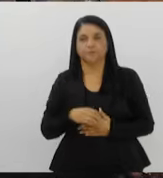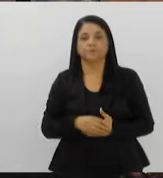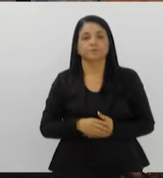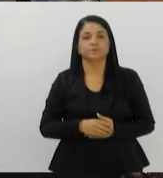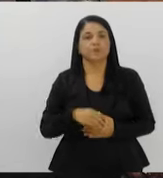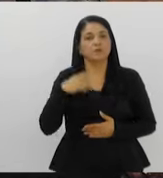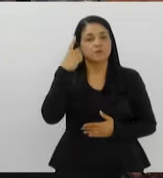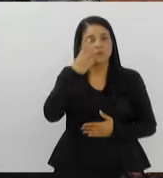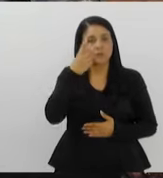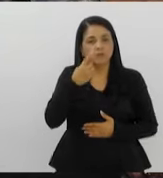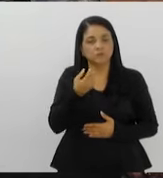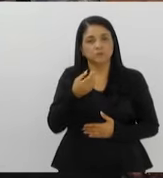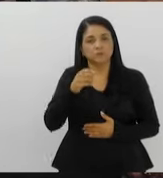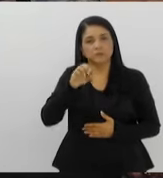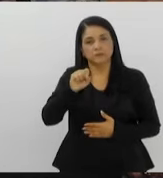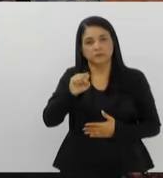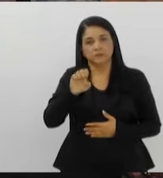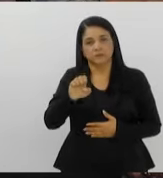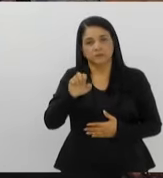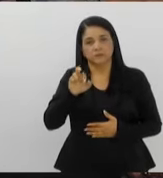Deputado doutor Serginho, por favor.